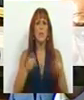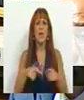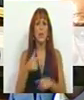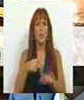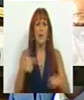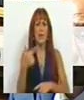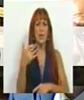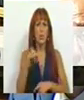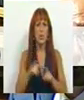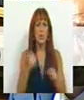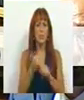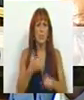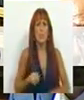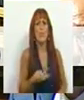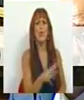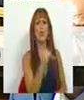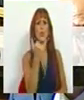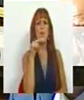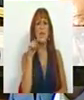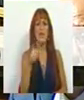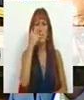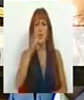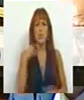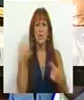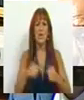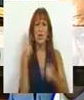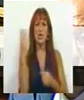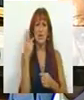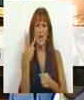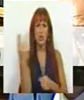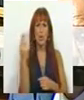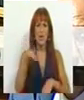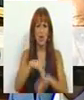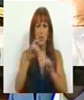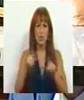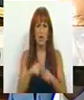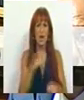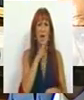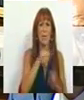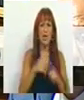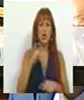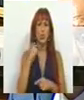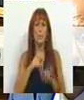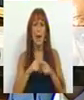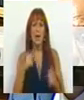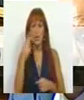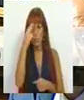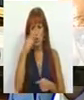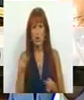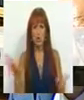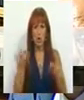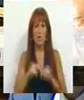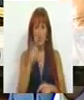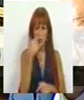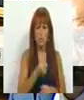Tejo serve uma população de cerca de 200 mil pessoas e possui 3 unidades hospitalares, Abrantes, Tomar e Torres Novas. Uma